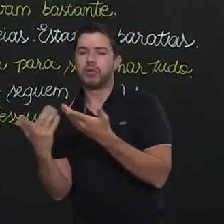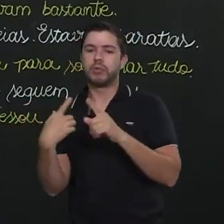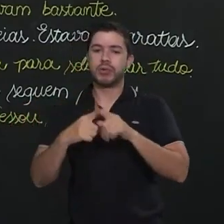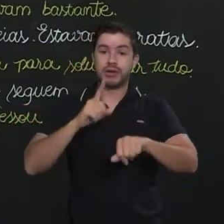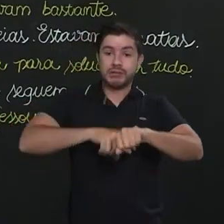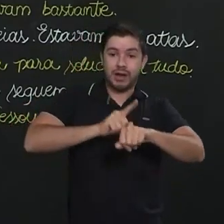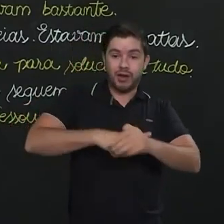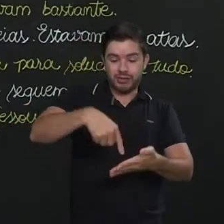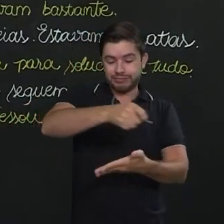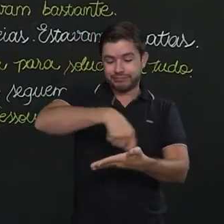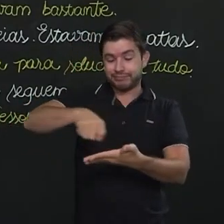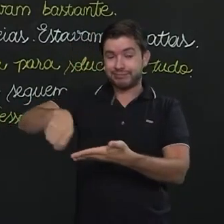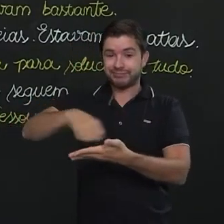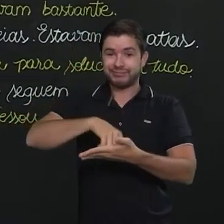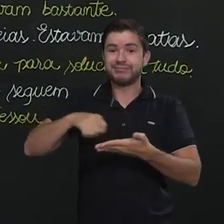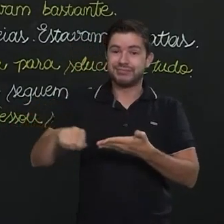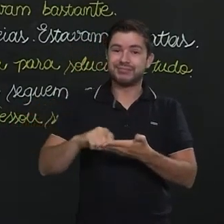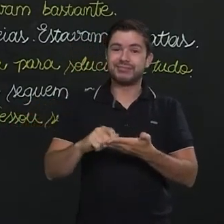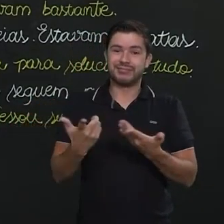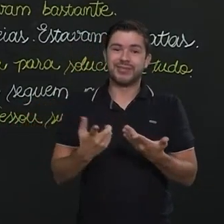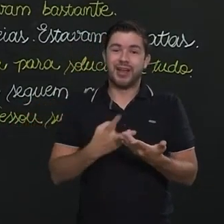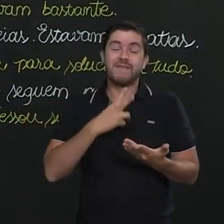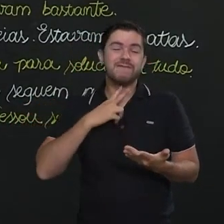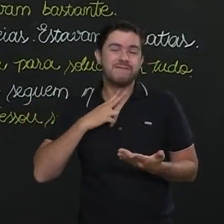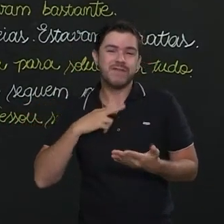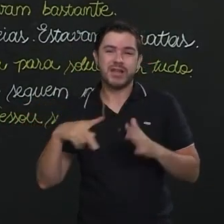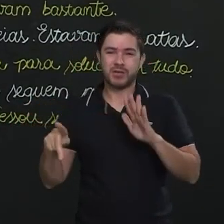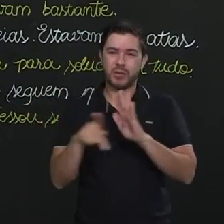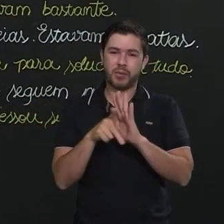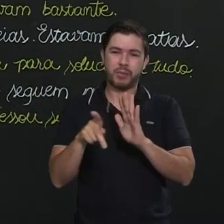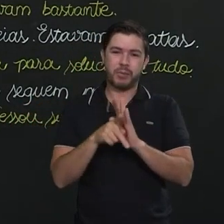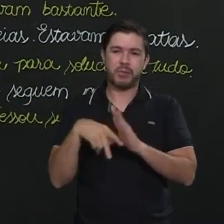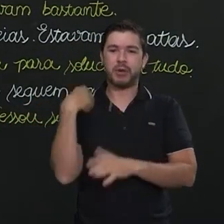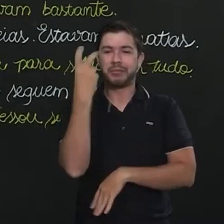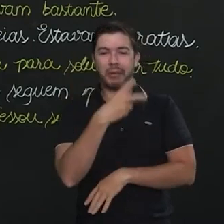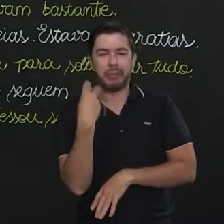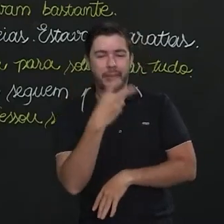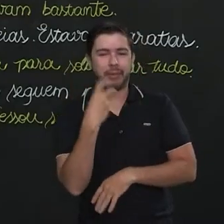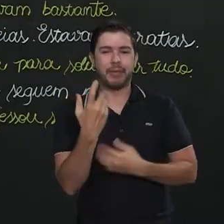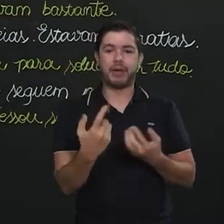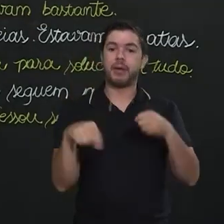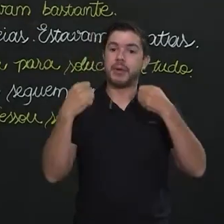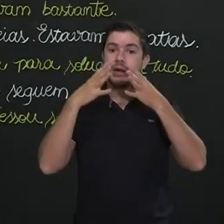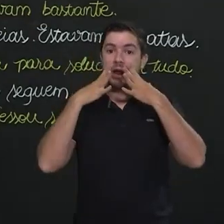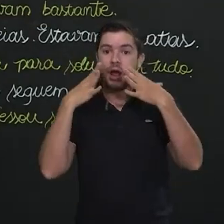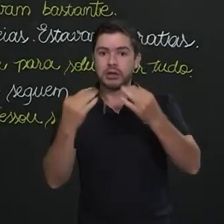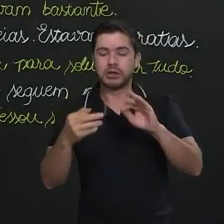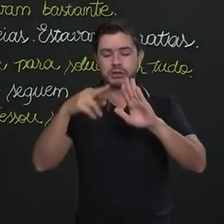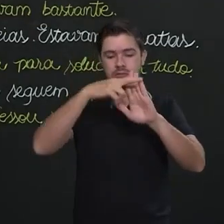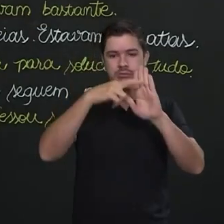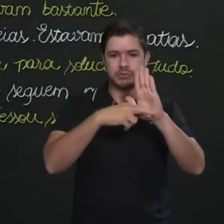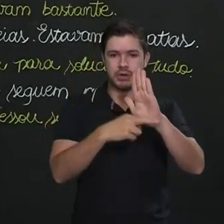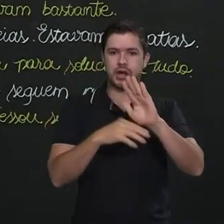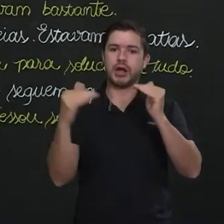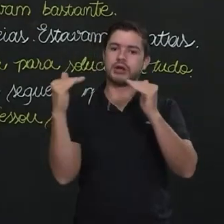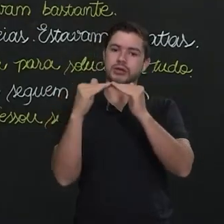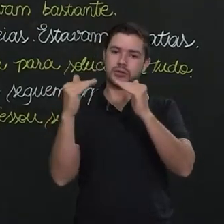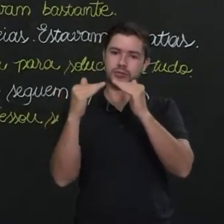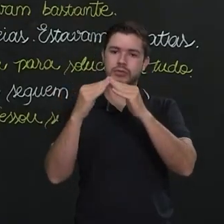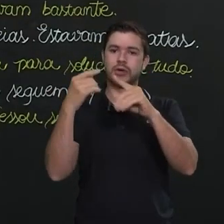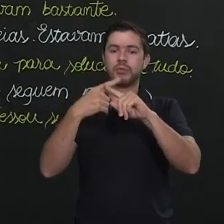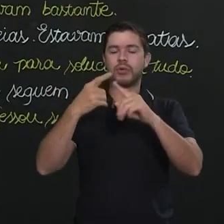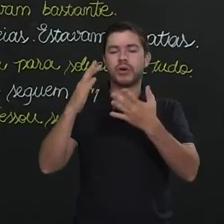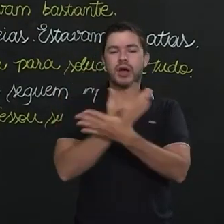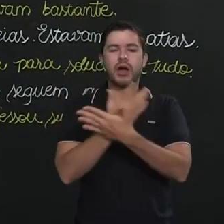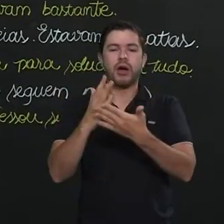para a escrita um costume da oralidade. Então, muita atenção nas regras de concordância. Às vezes alguém diz também